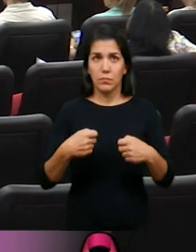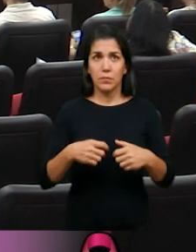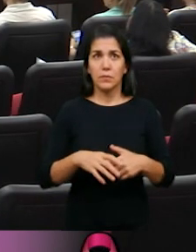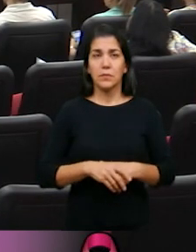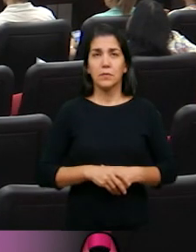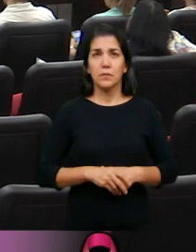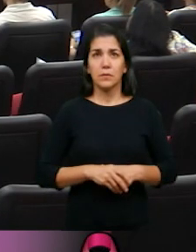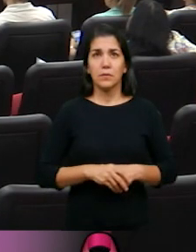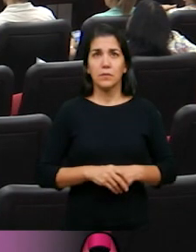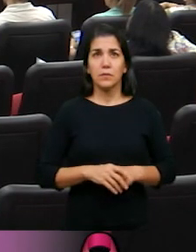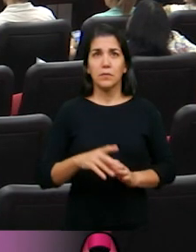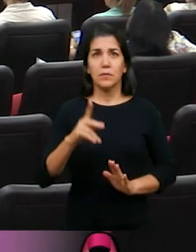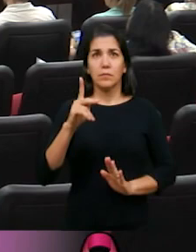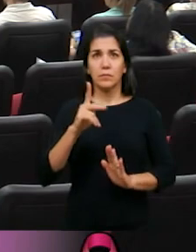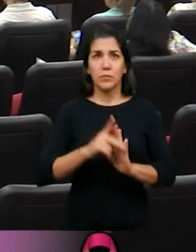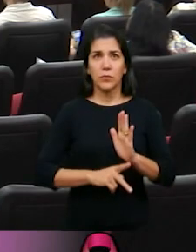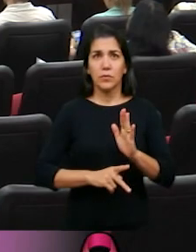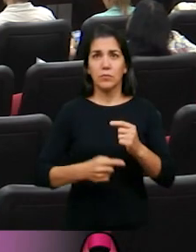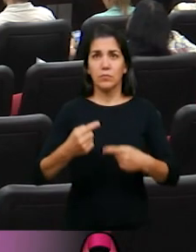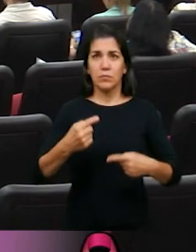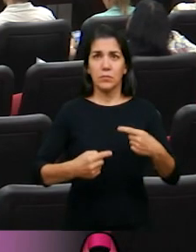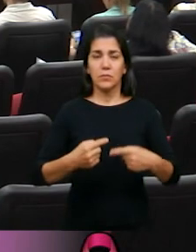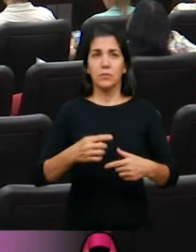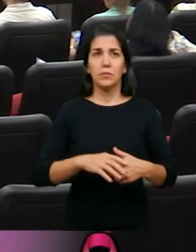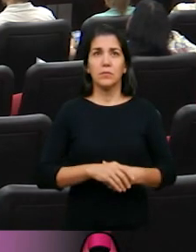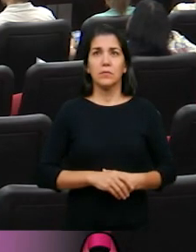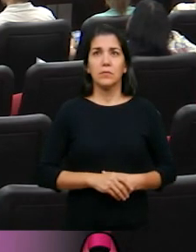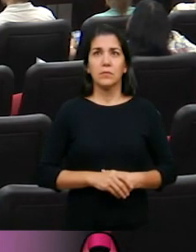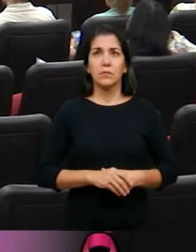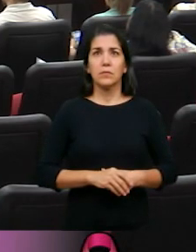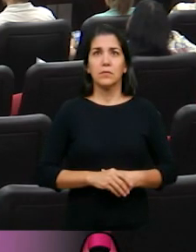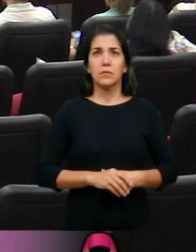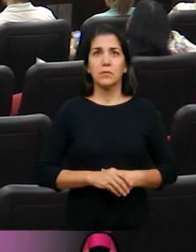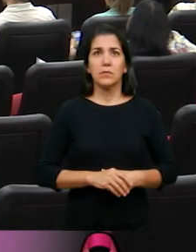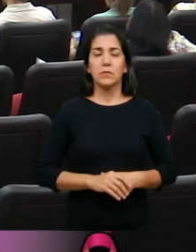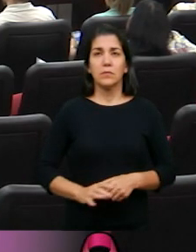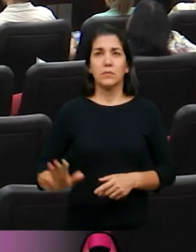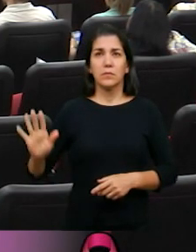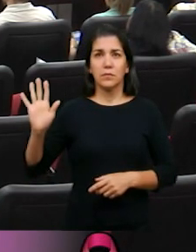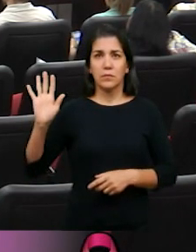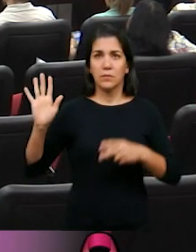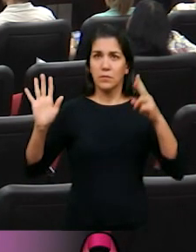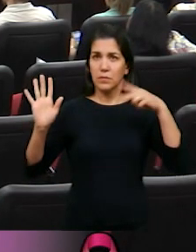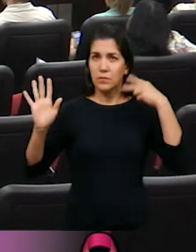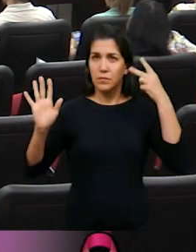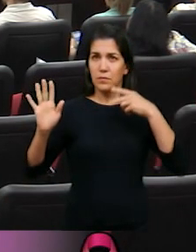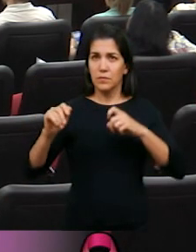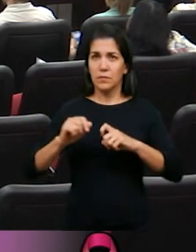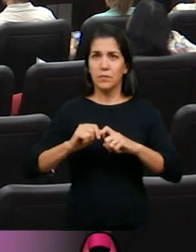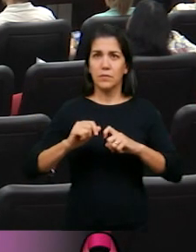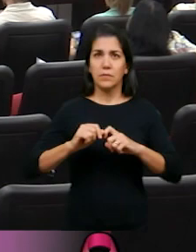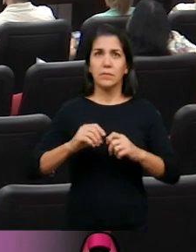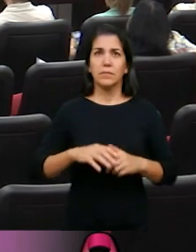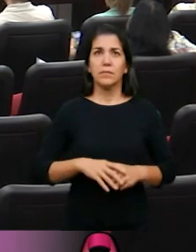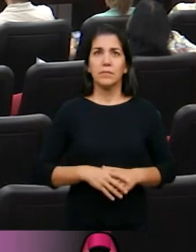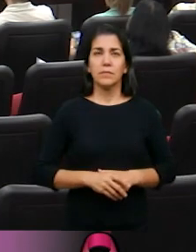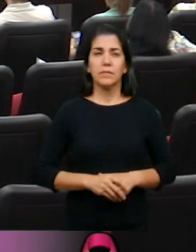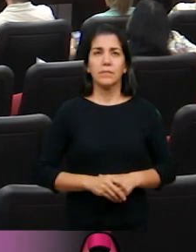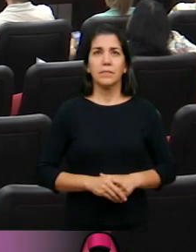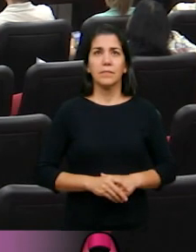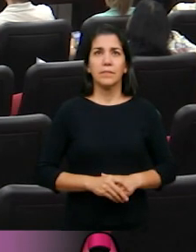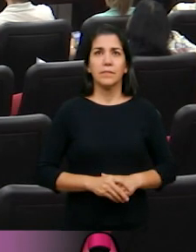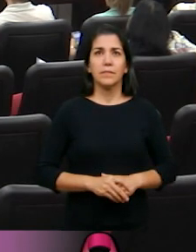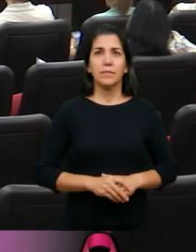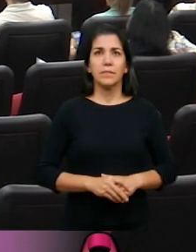Presidente. Ó, o projeto está em discussão. Pela ordem, senhora presidente. Mas ele ficou contrário, não retificou o parecer, não, já estava